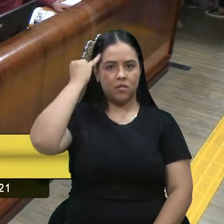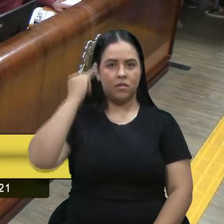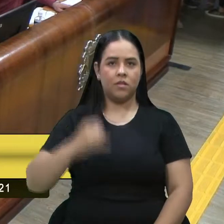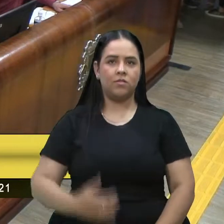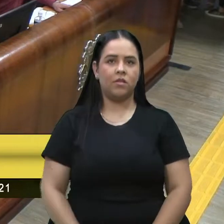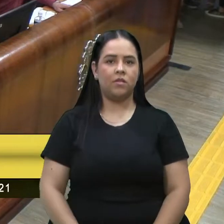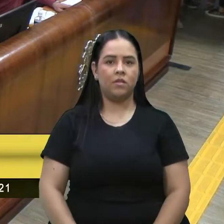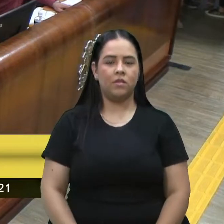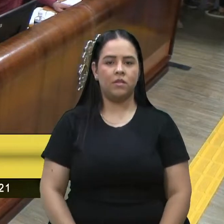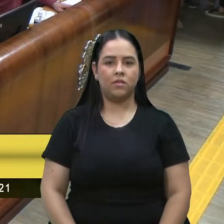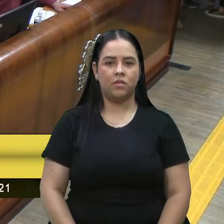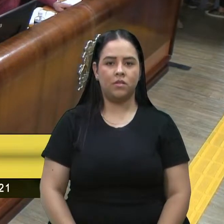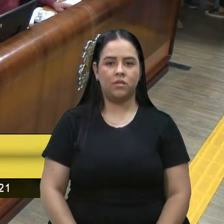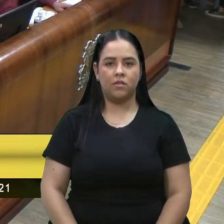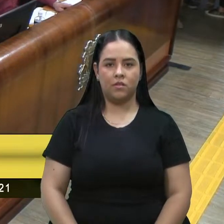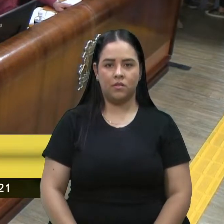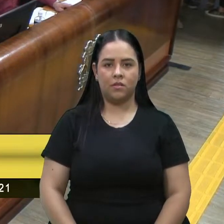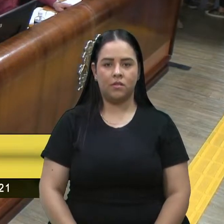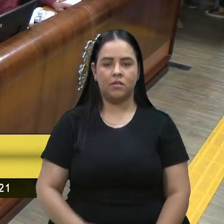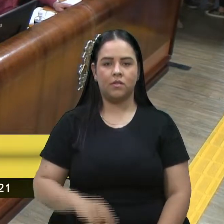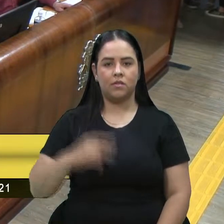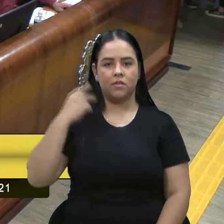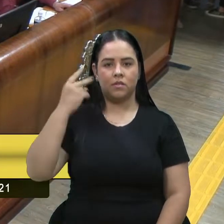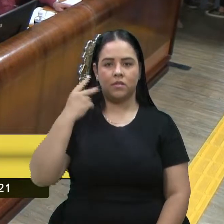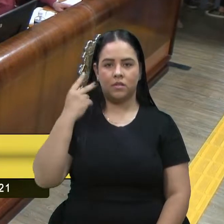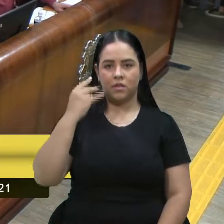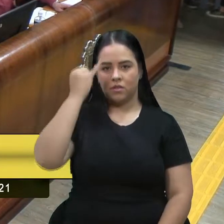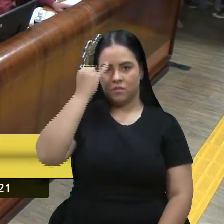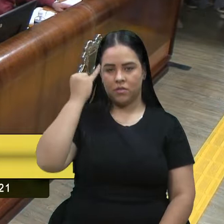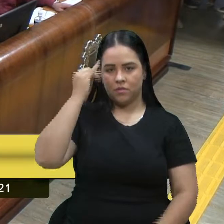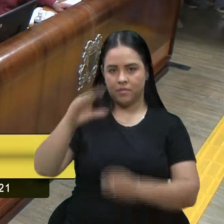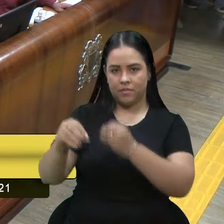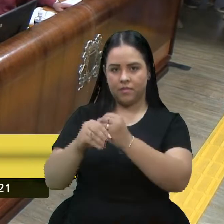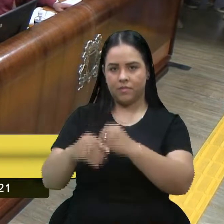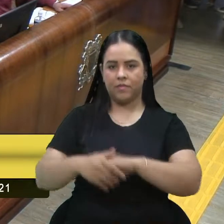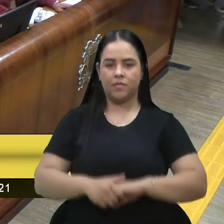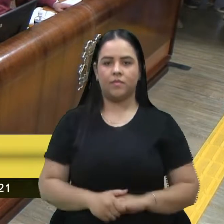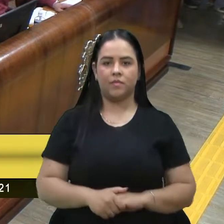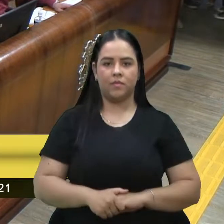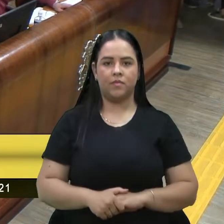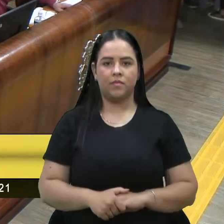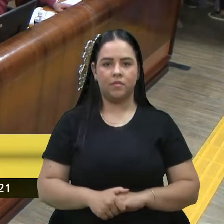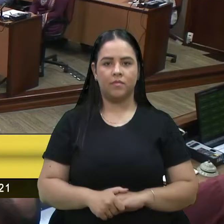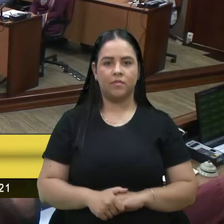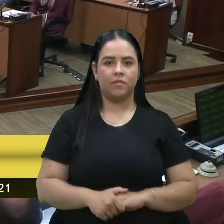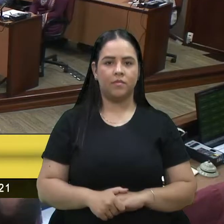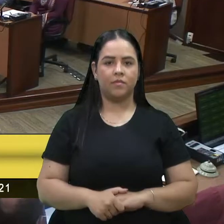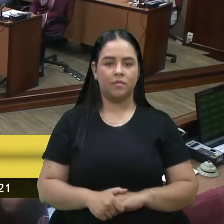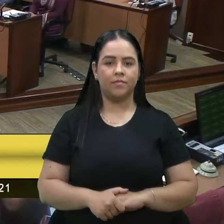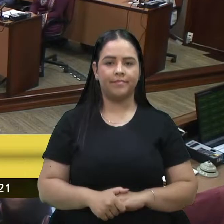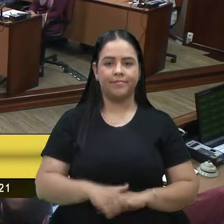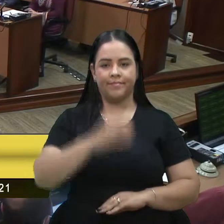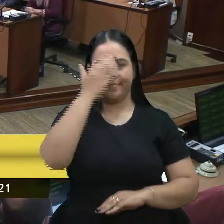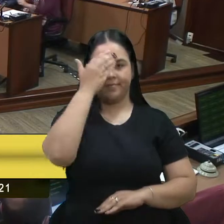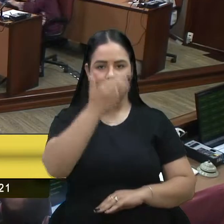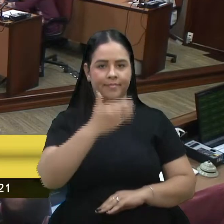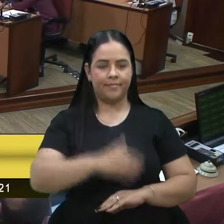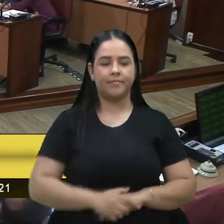Se possível, uma parte, vereador D'Ambrosio. De imediato, para não perder o raciocínio. Obrigado.